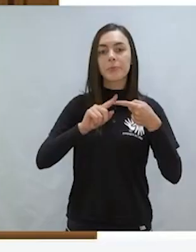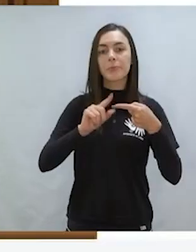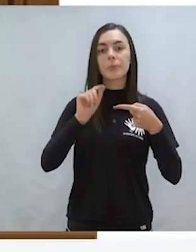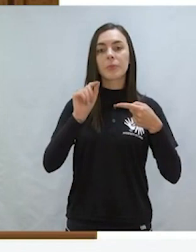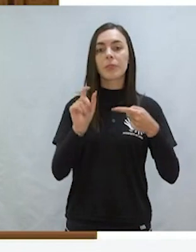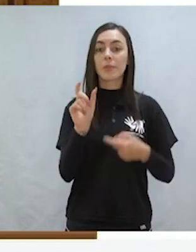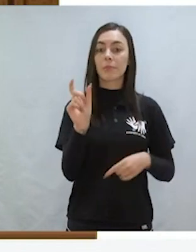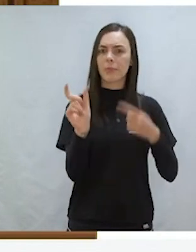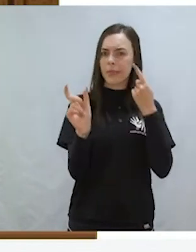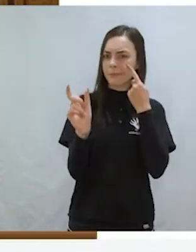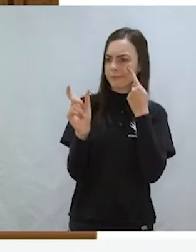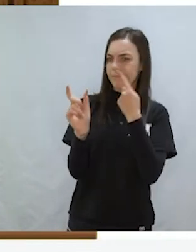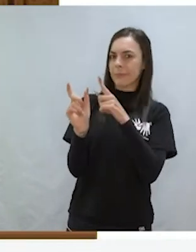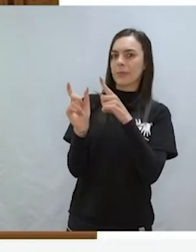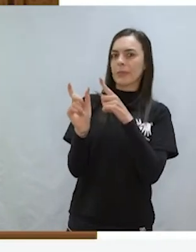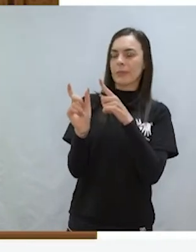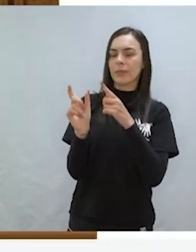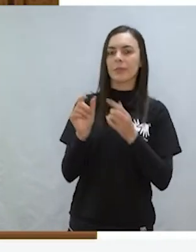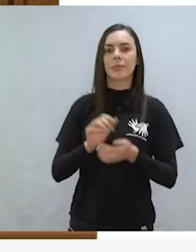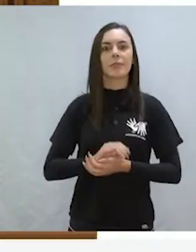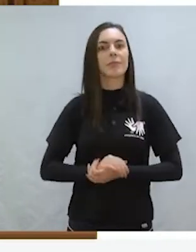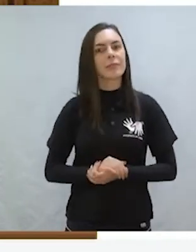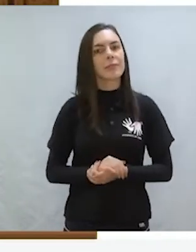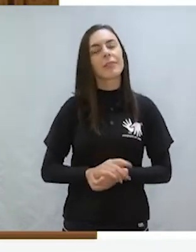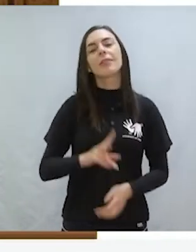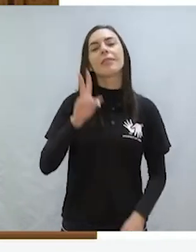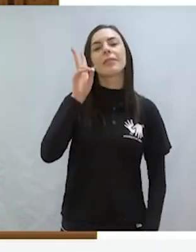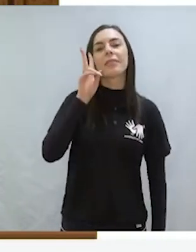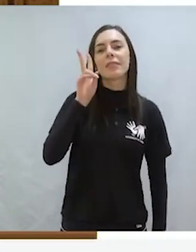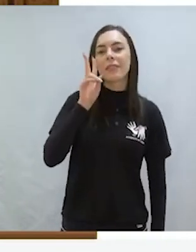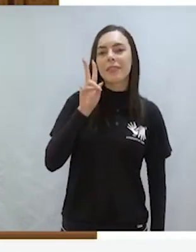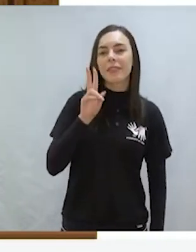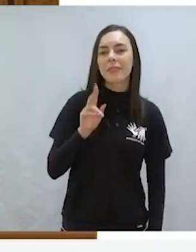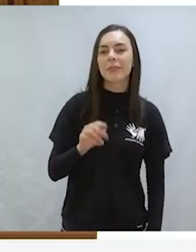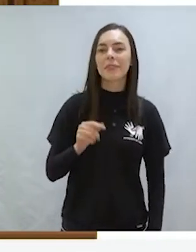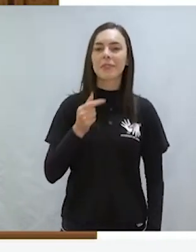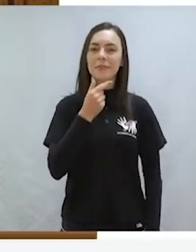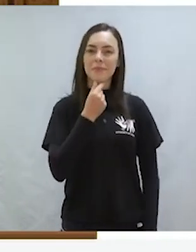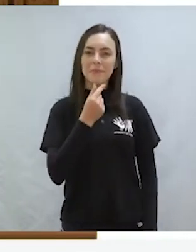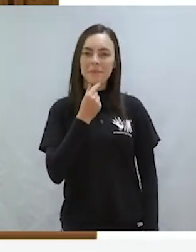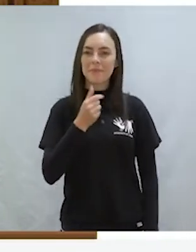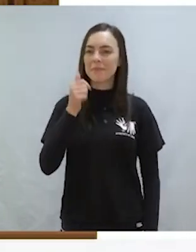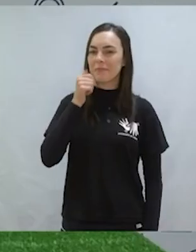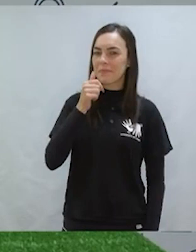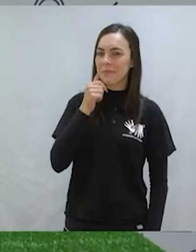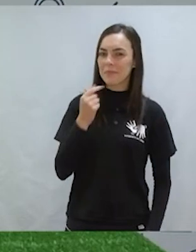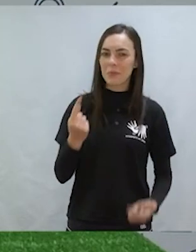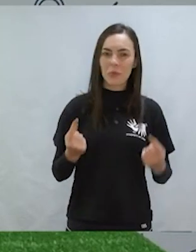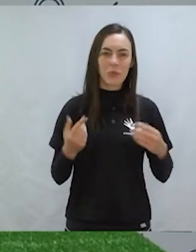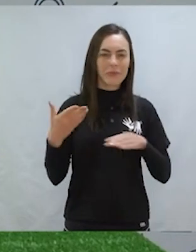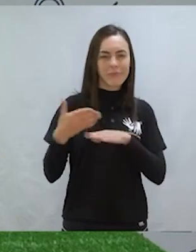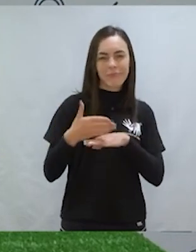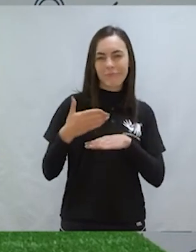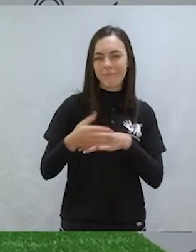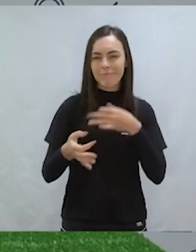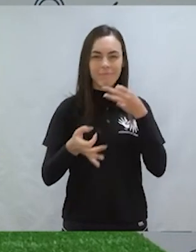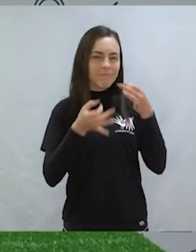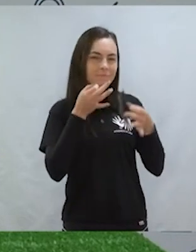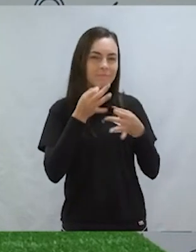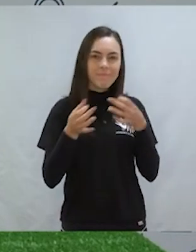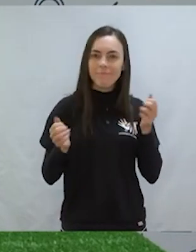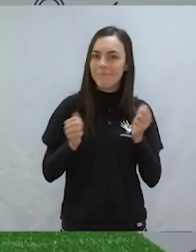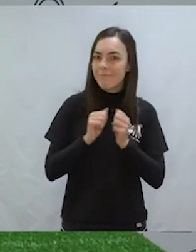lá, descubra qual é a palavra. Lembram que o Max e a Isa participaram ativamente